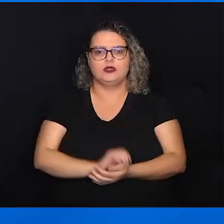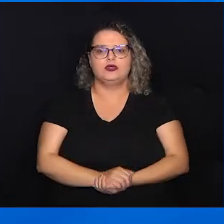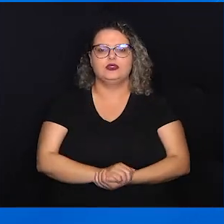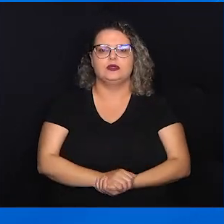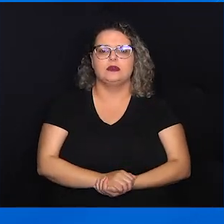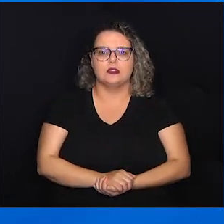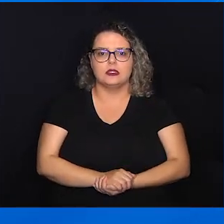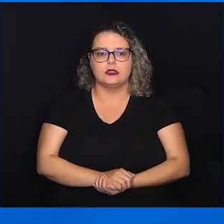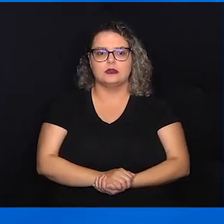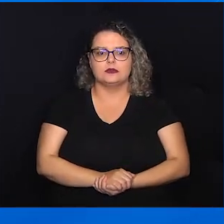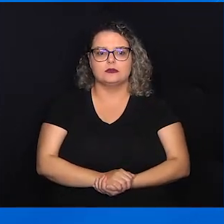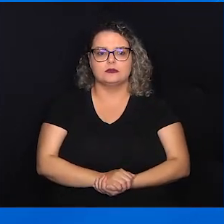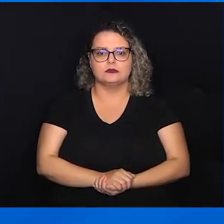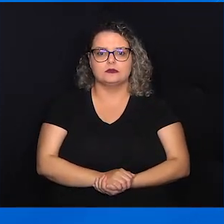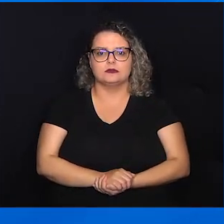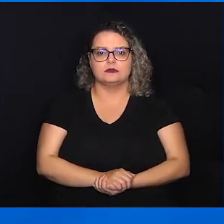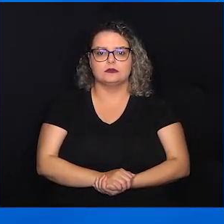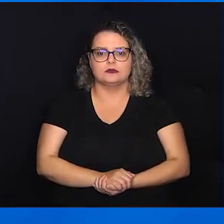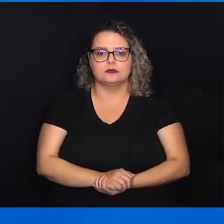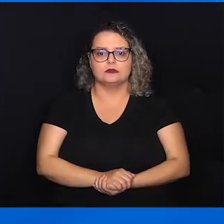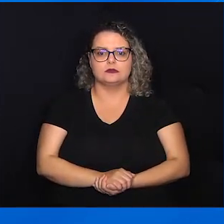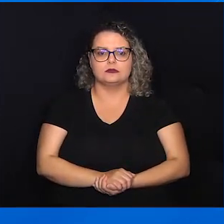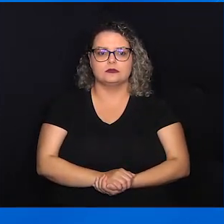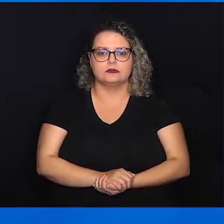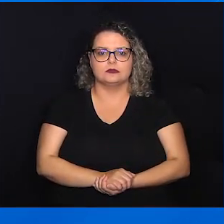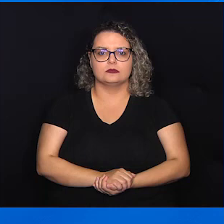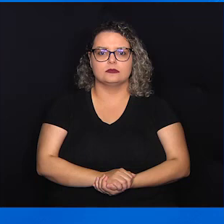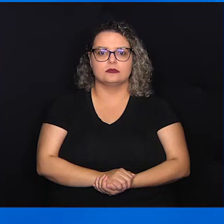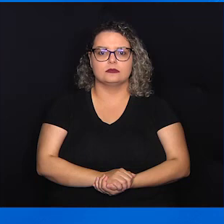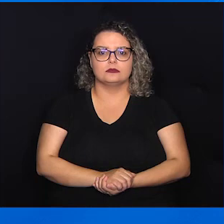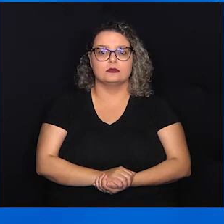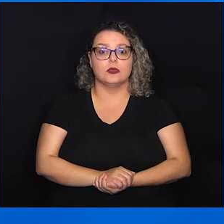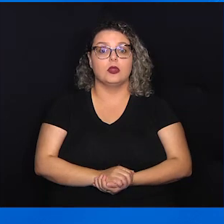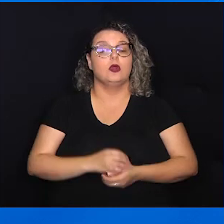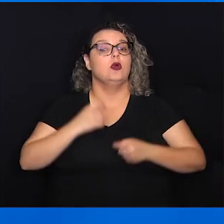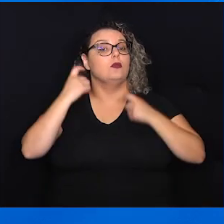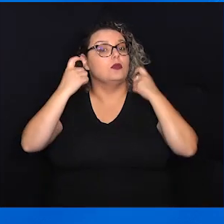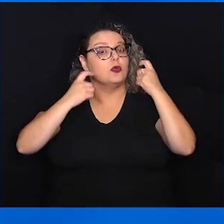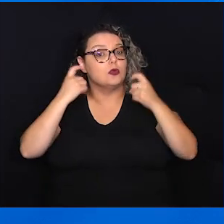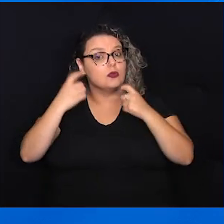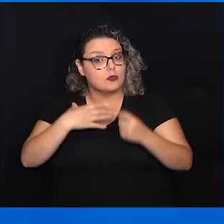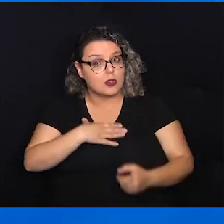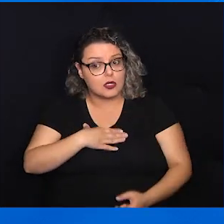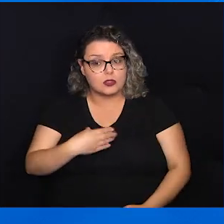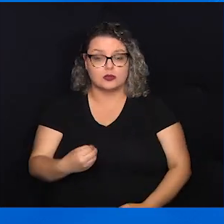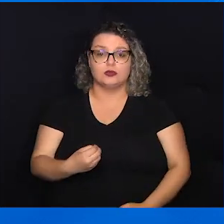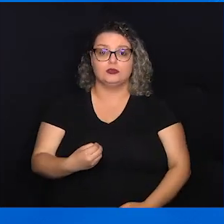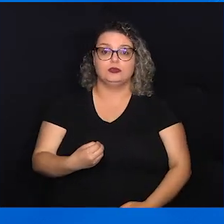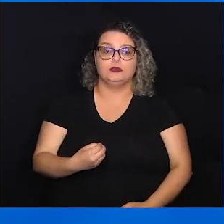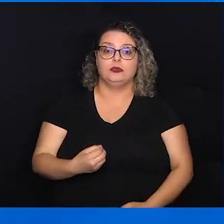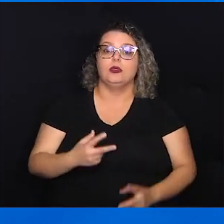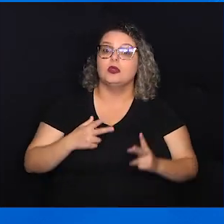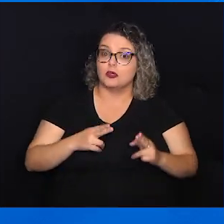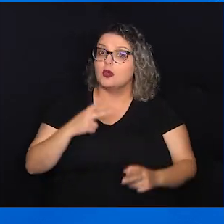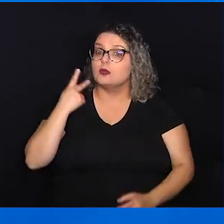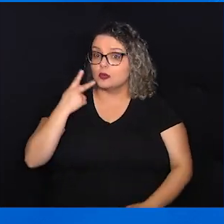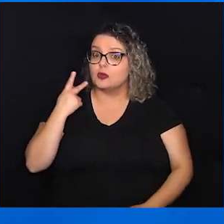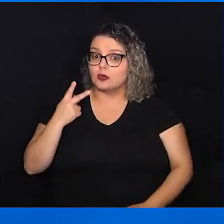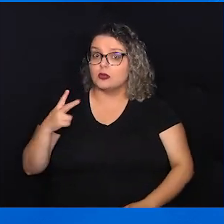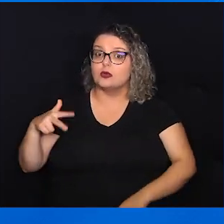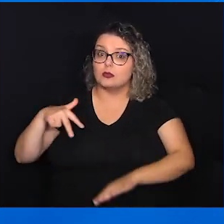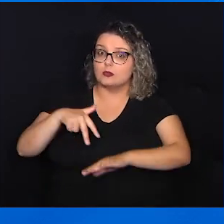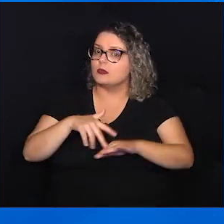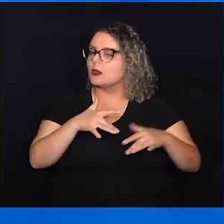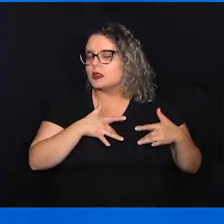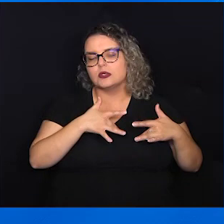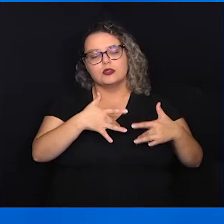9 anos, um excelente pai, super dedicado, super preocupado com os filhos e, como político, uma pessoa que se